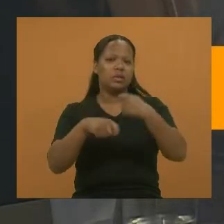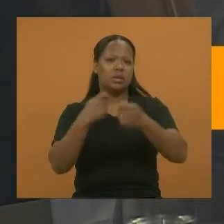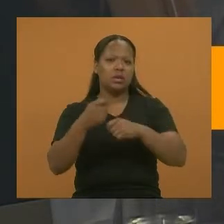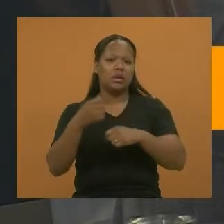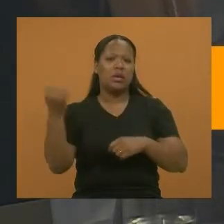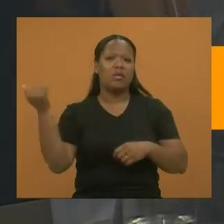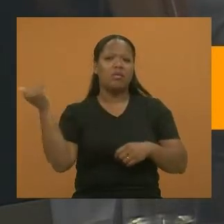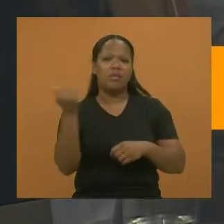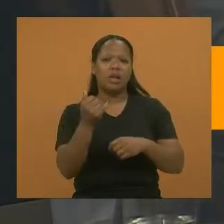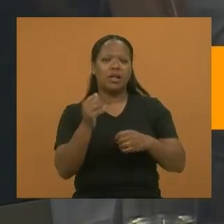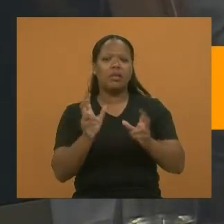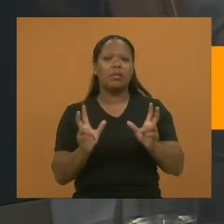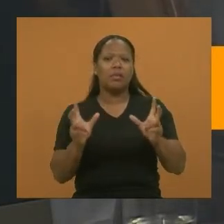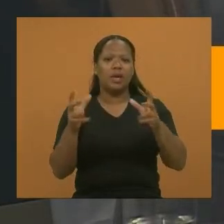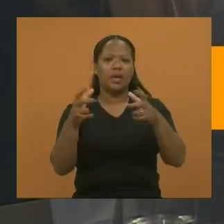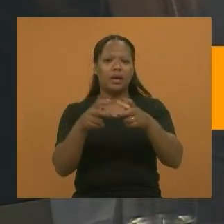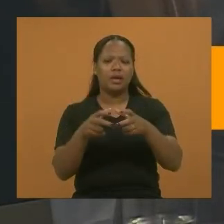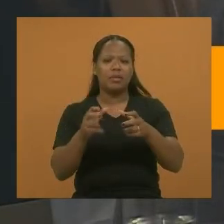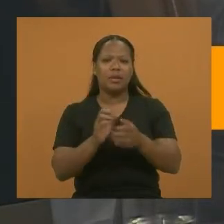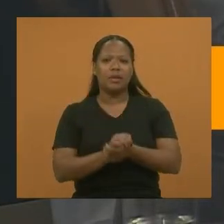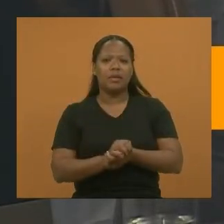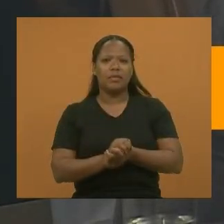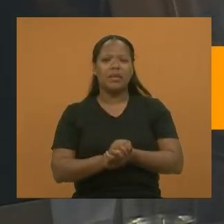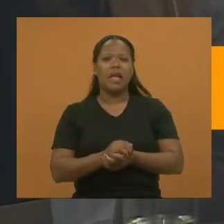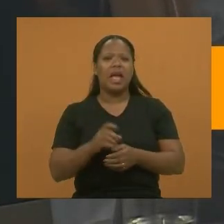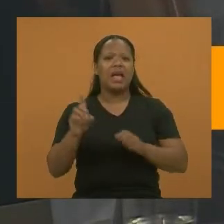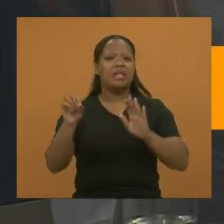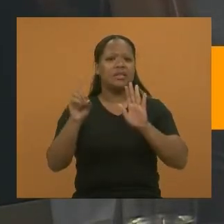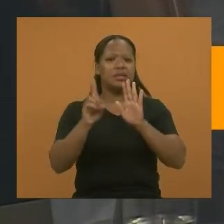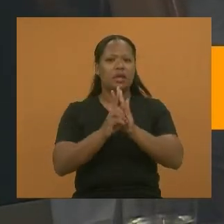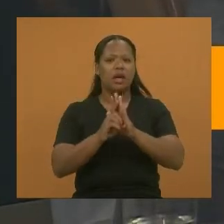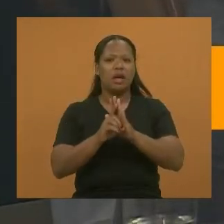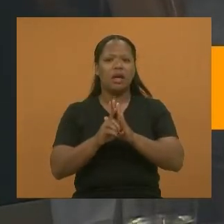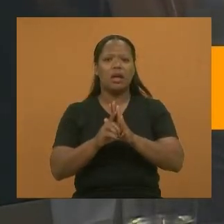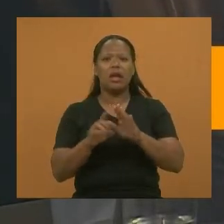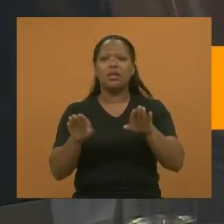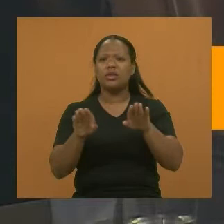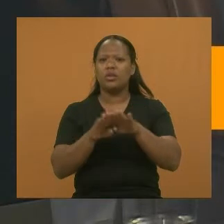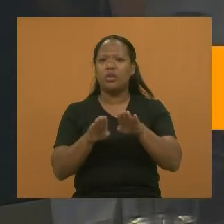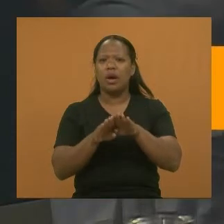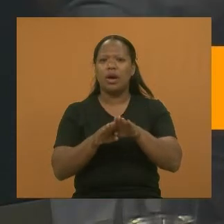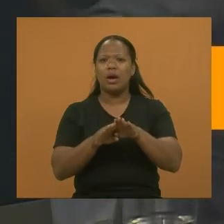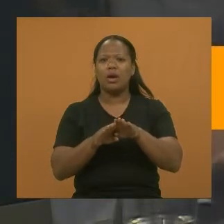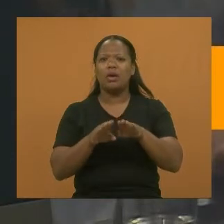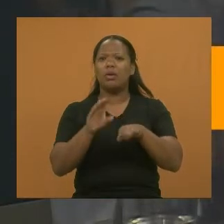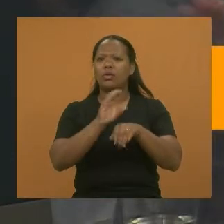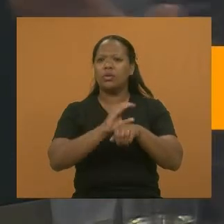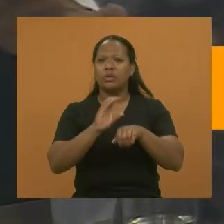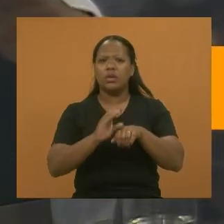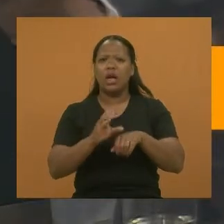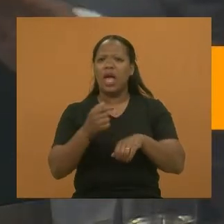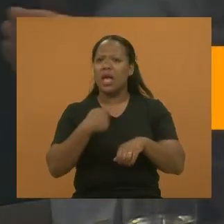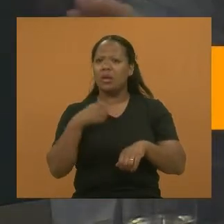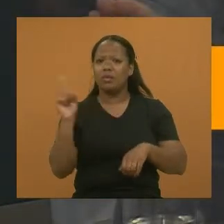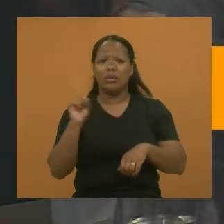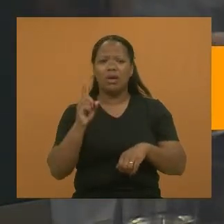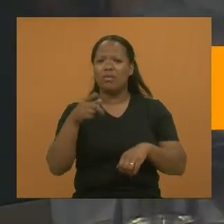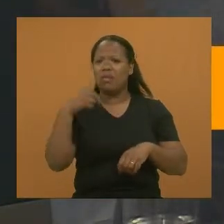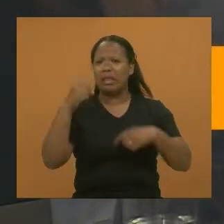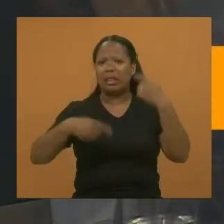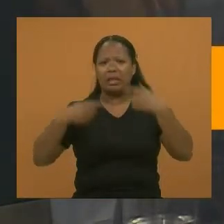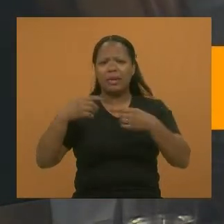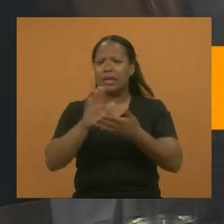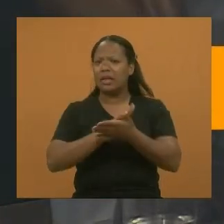que fez o embargo de declaração, que esses decretos eram de igual modo inconstitucional, eu não estava aqui a debater esse